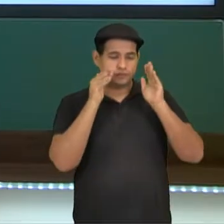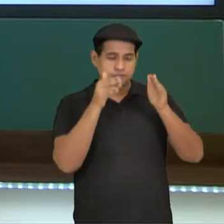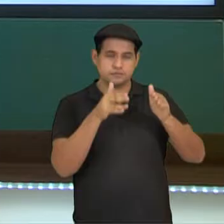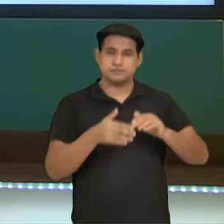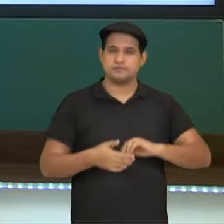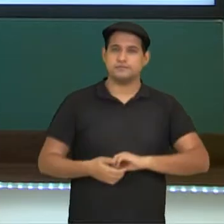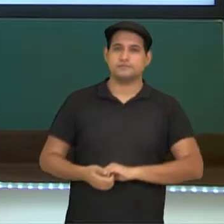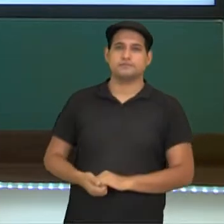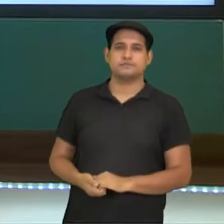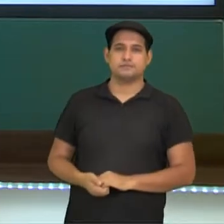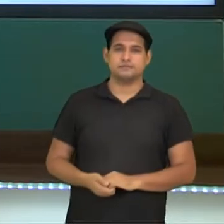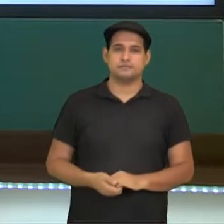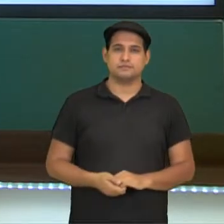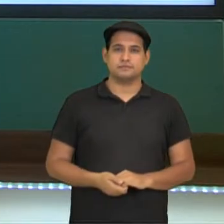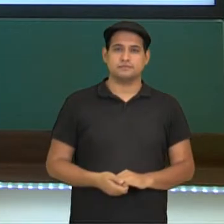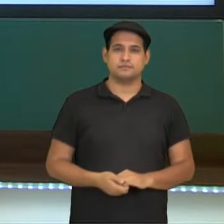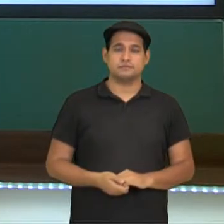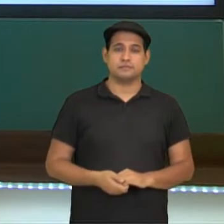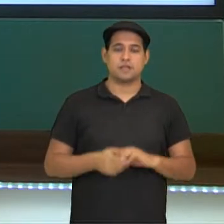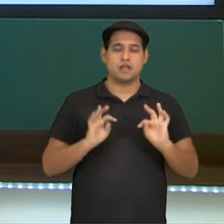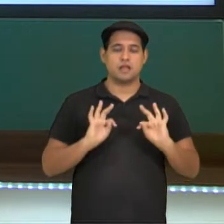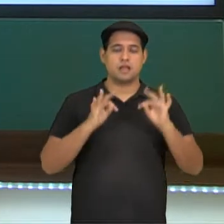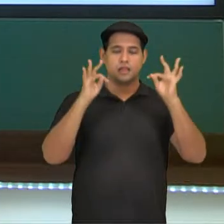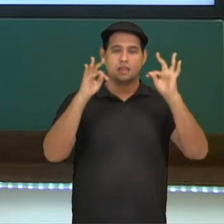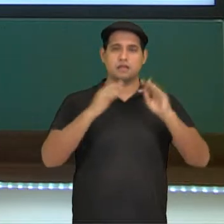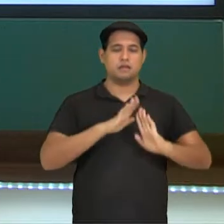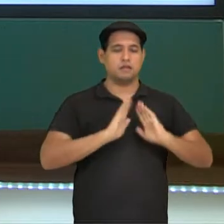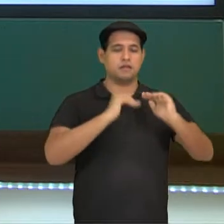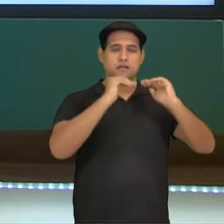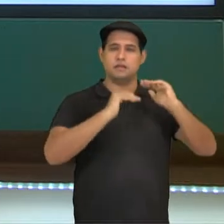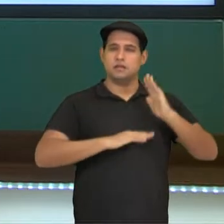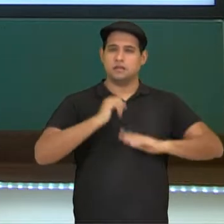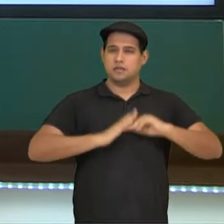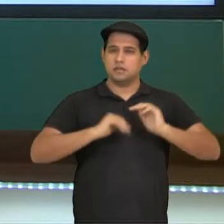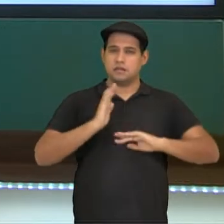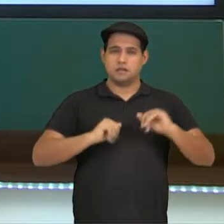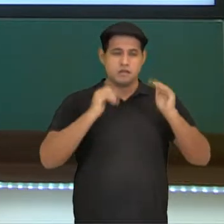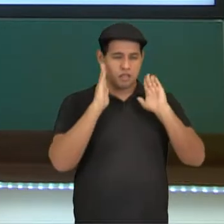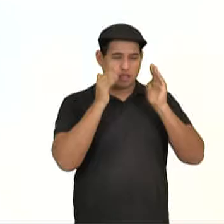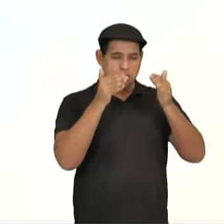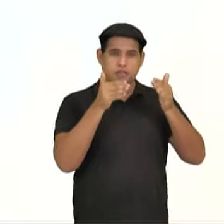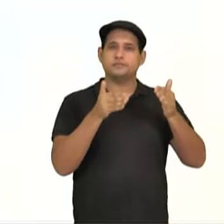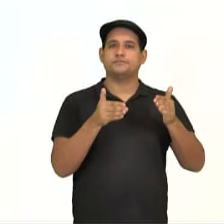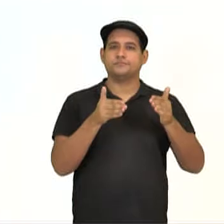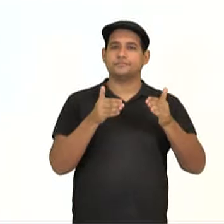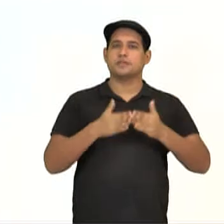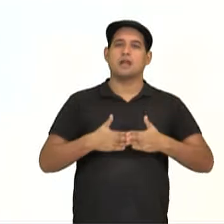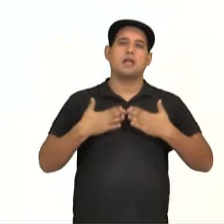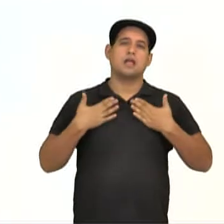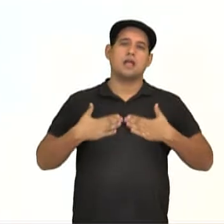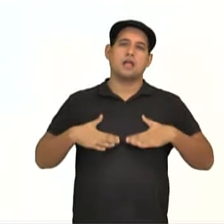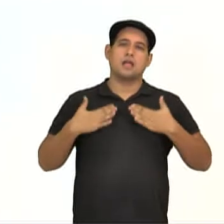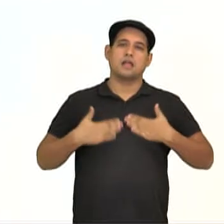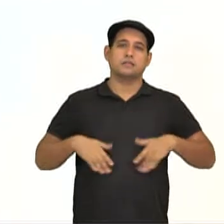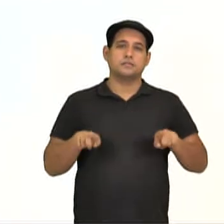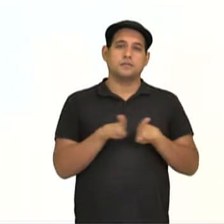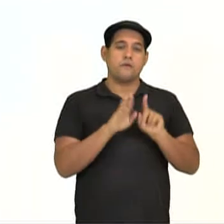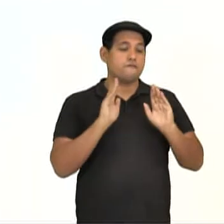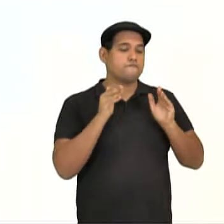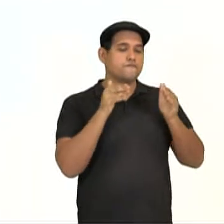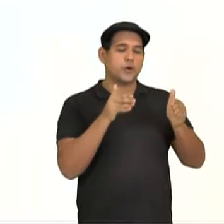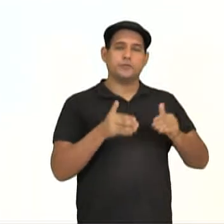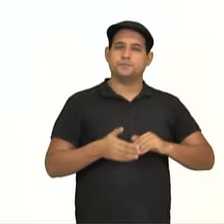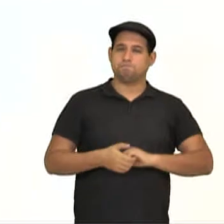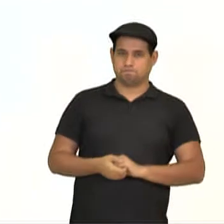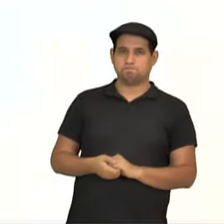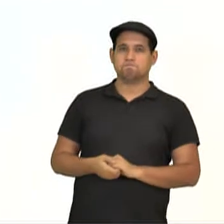concentrando. É uma técnica que desenvolve habilidades como a concentração, tranquilidade e o foco no